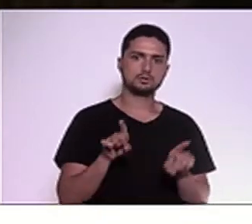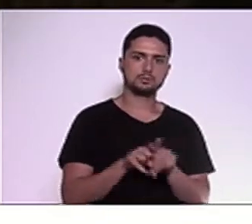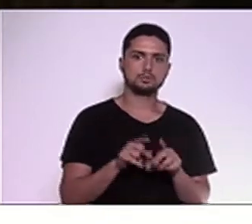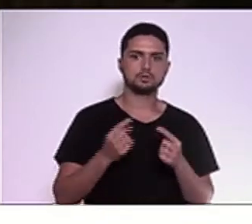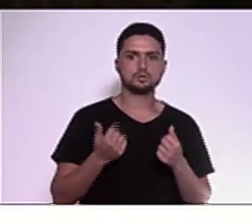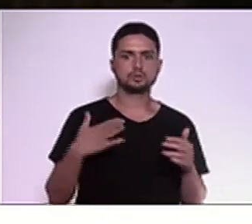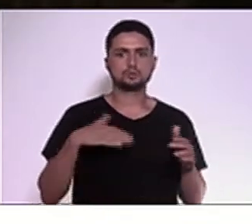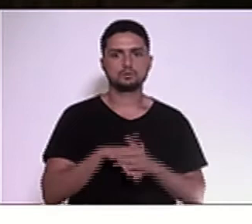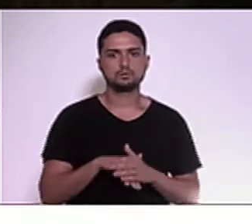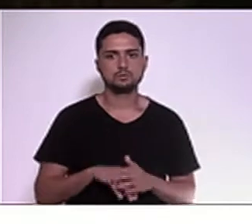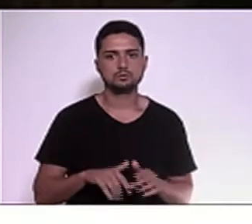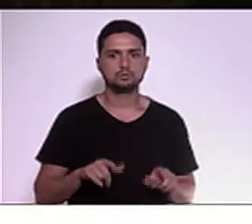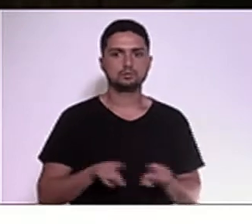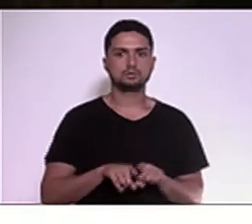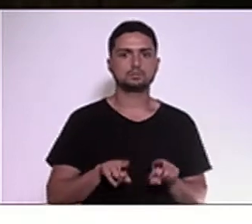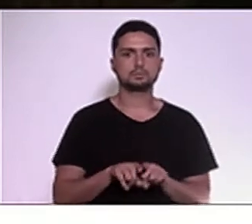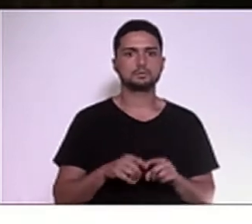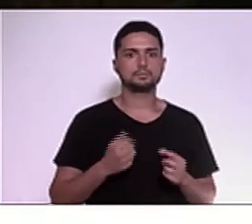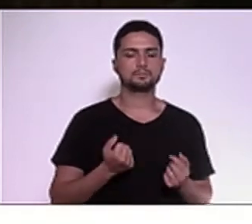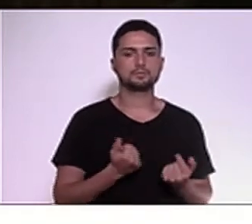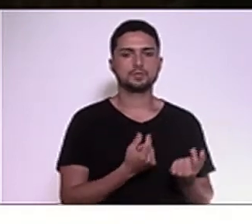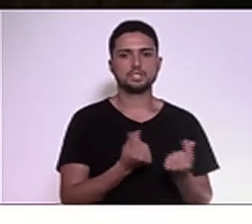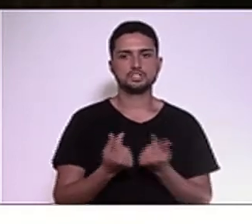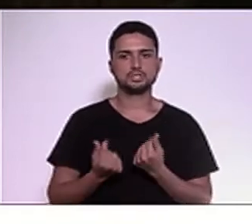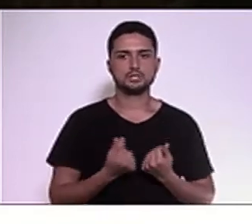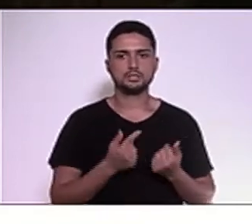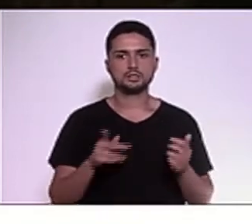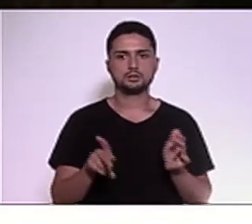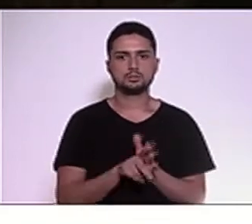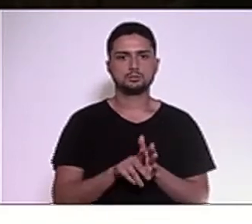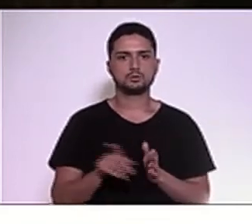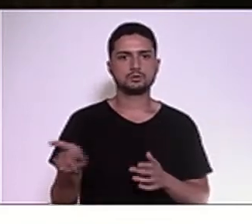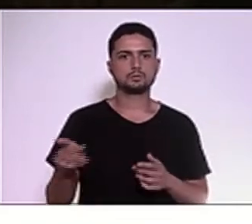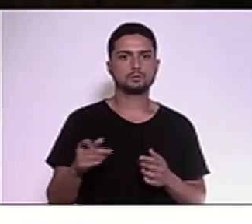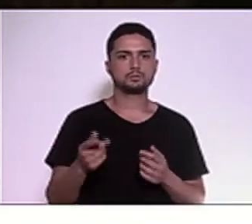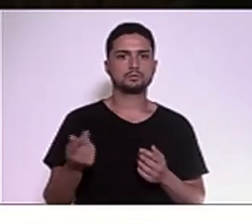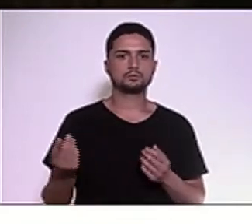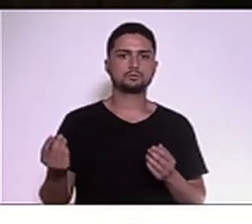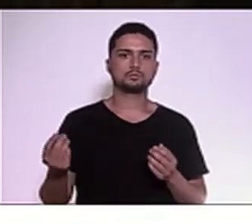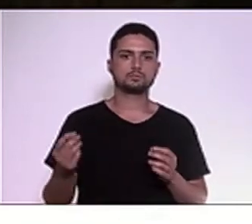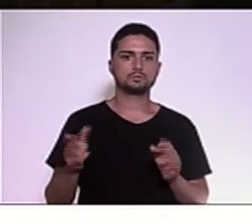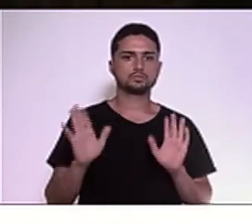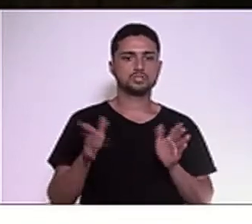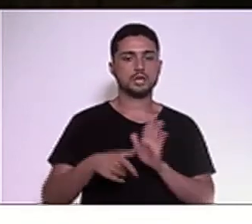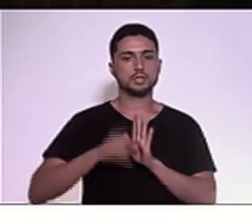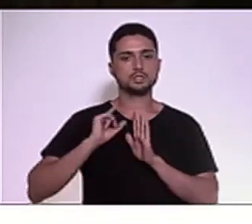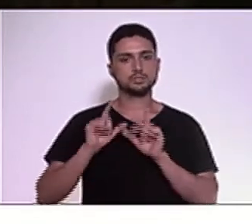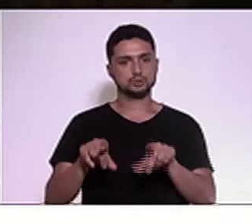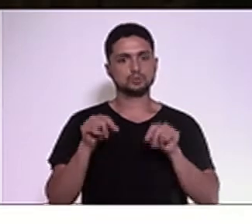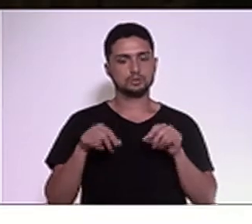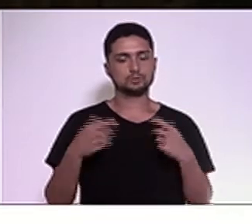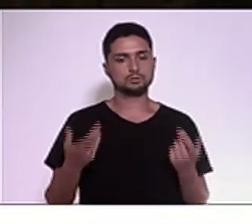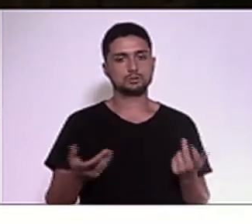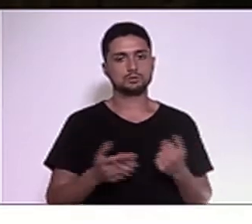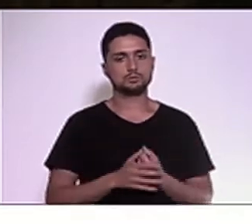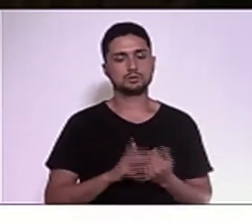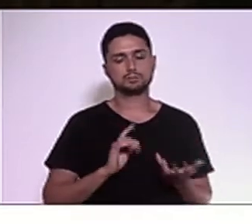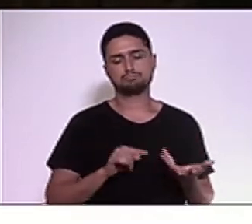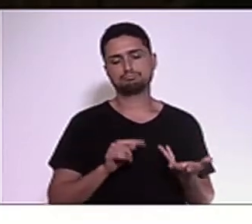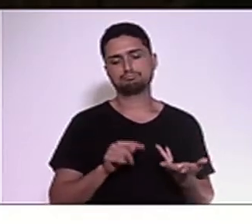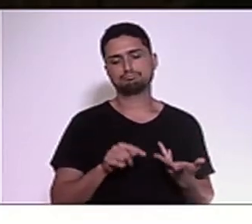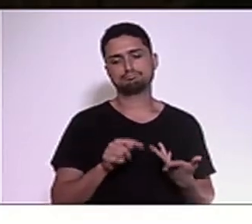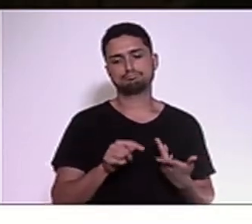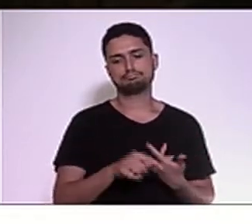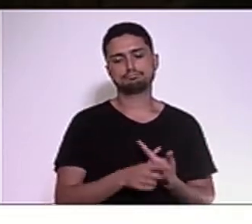fundo, eventuais recursos que lhe forem expressamente destinados, enfim, uma série